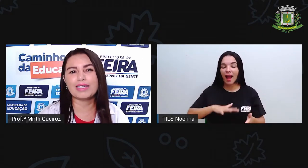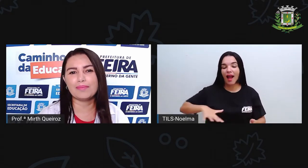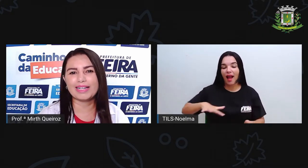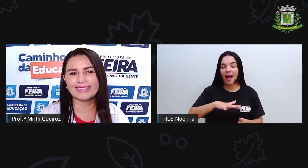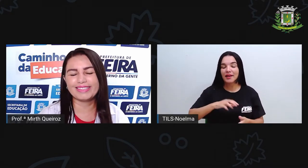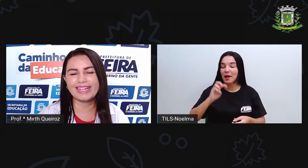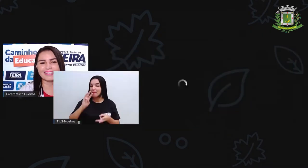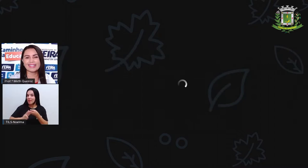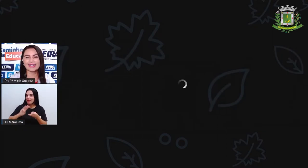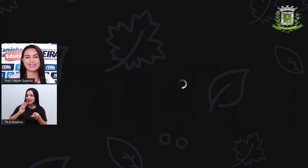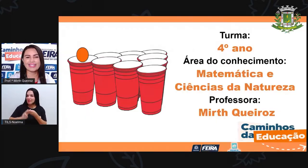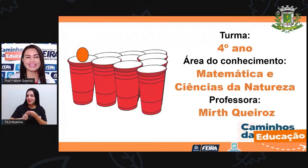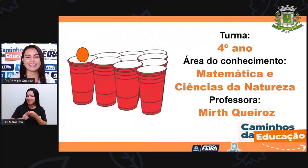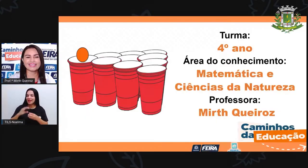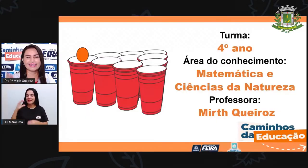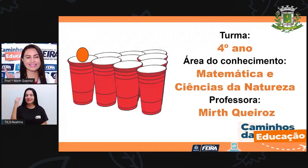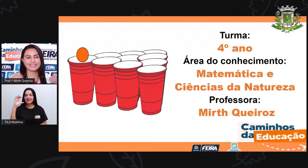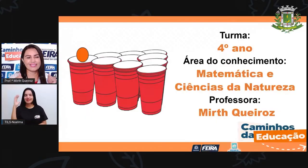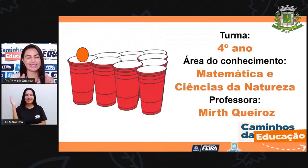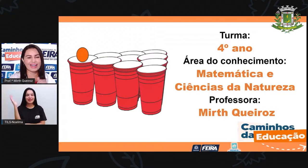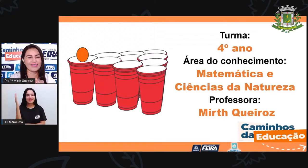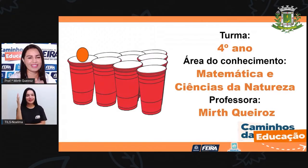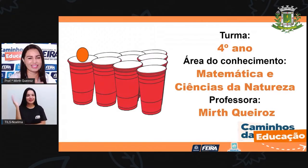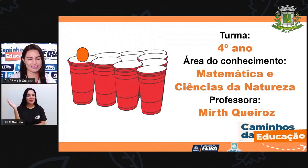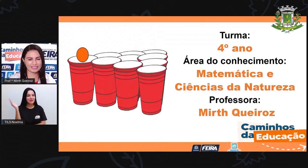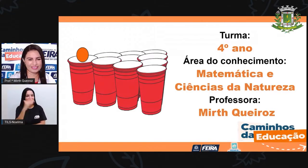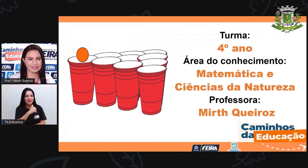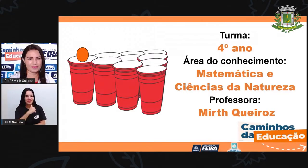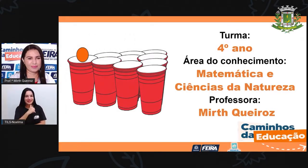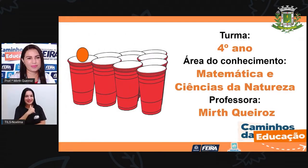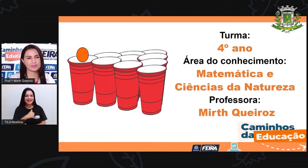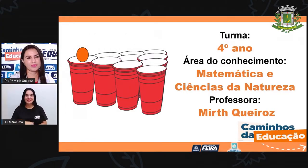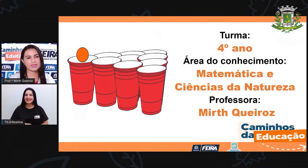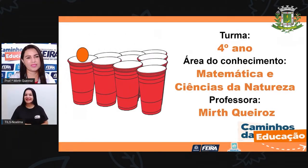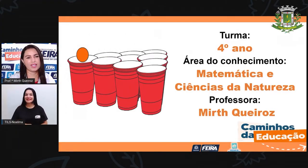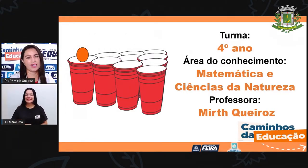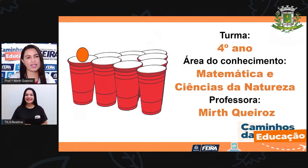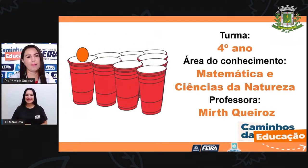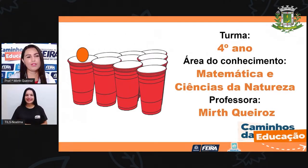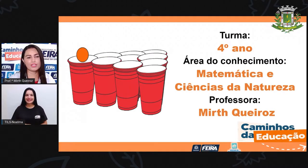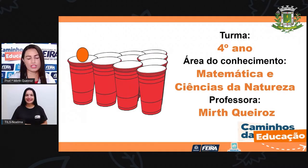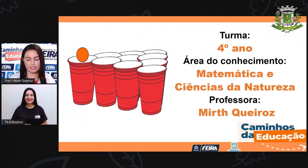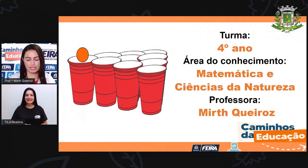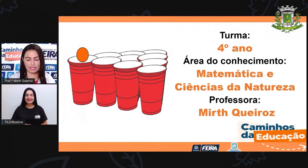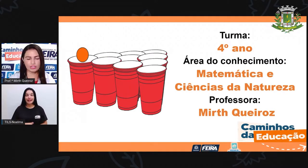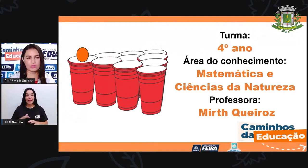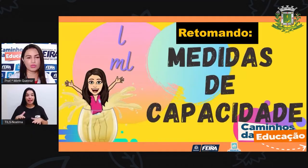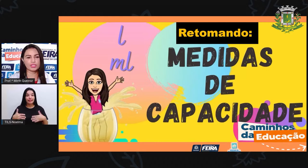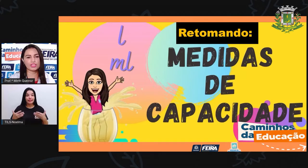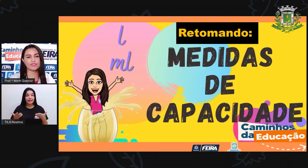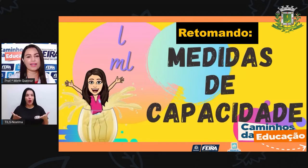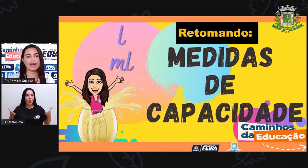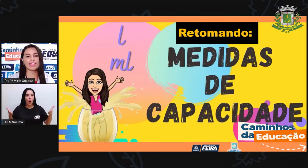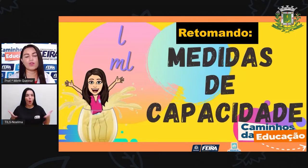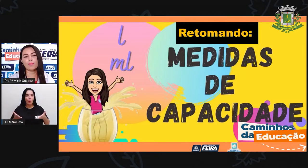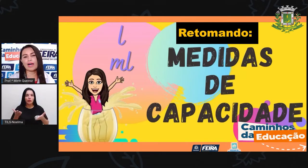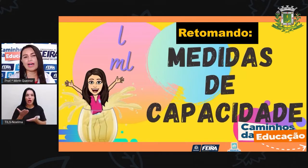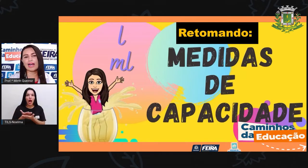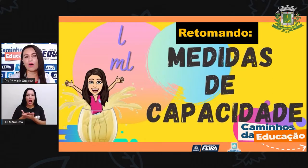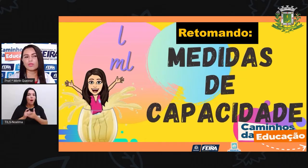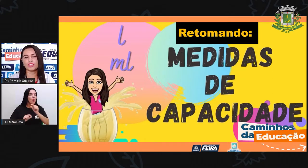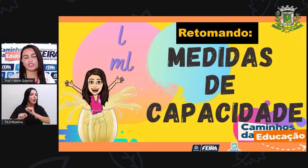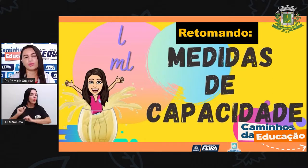teremos aula de matemática e Ciências da Natureza vamos aula é bom gente na aula de hoje a gente vai